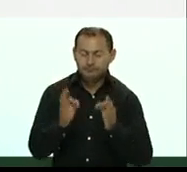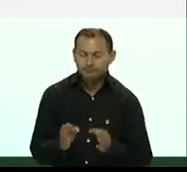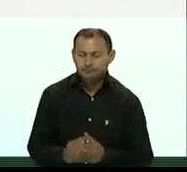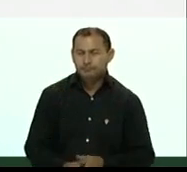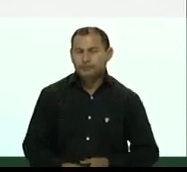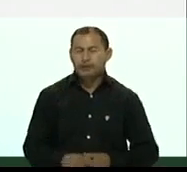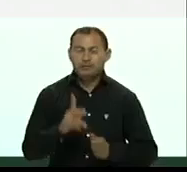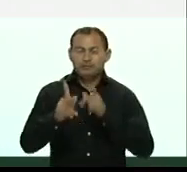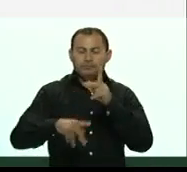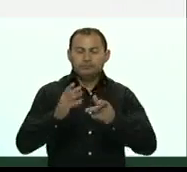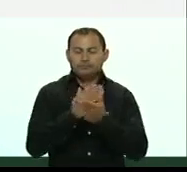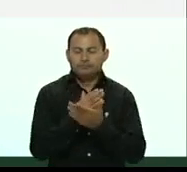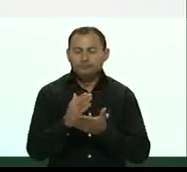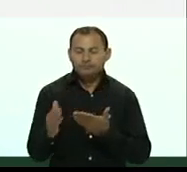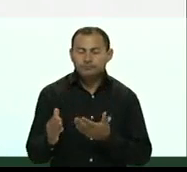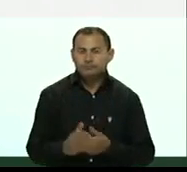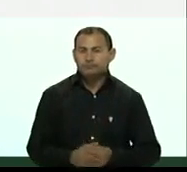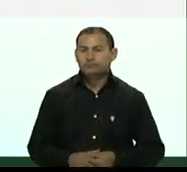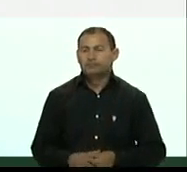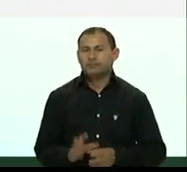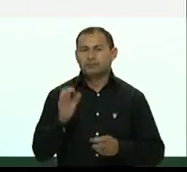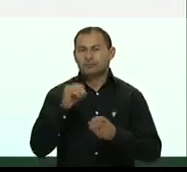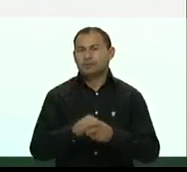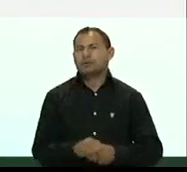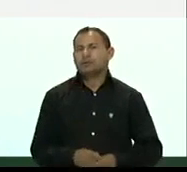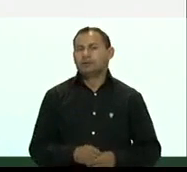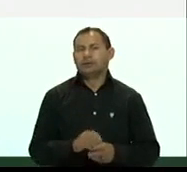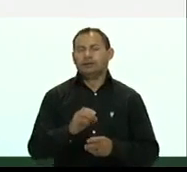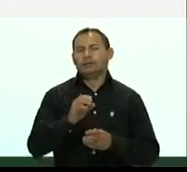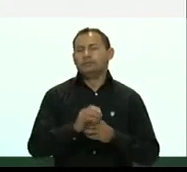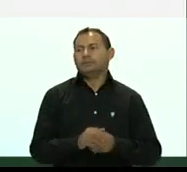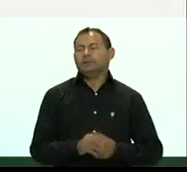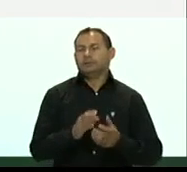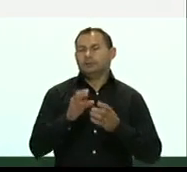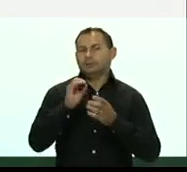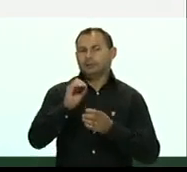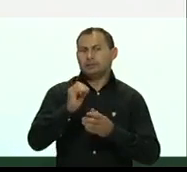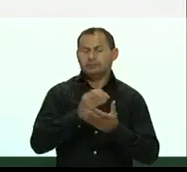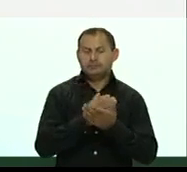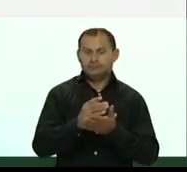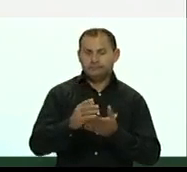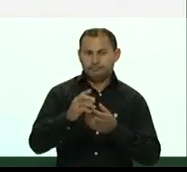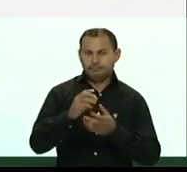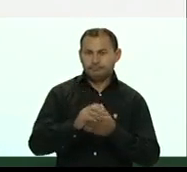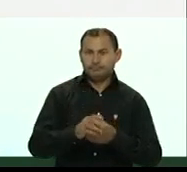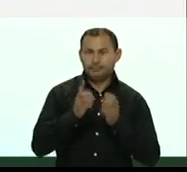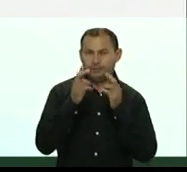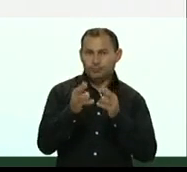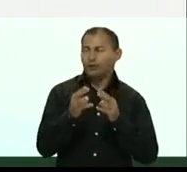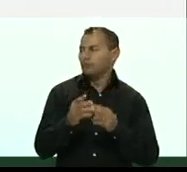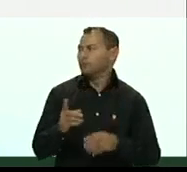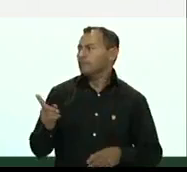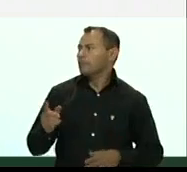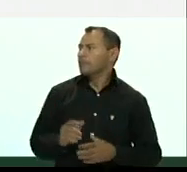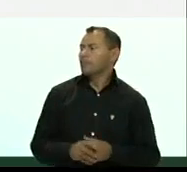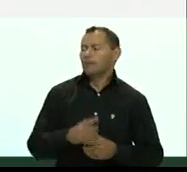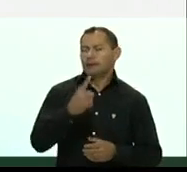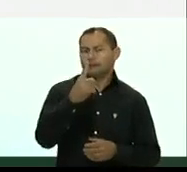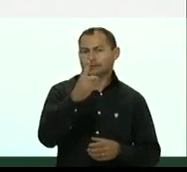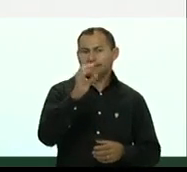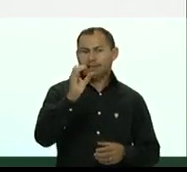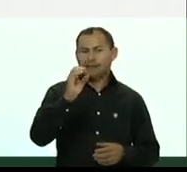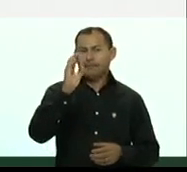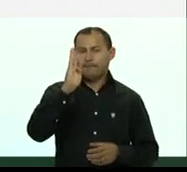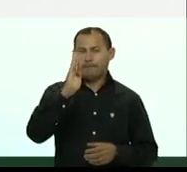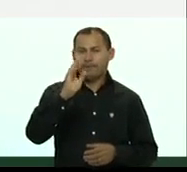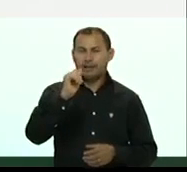que a população inicial, nós vamos considerar como sendo N0 essa população inicial, é igual a 100 bactérias. O que